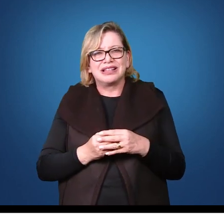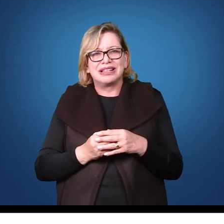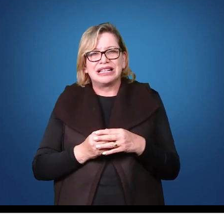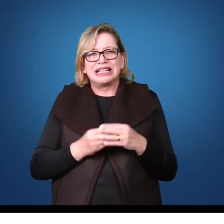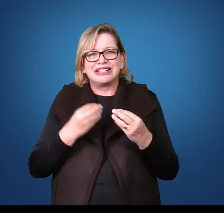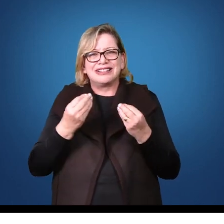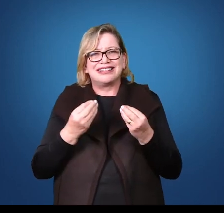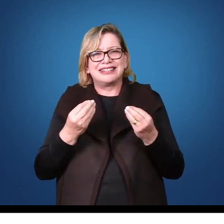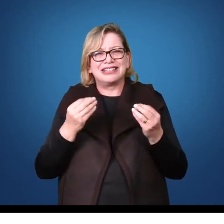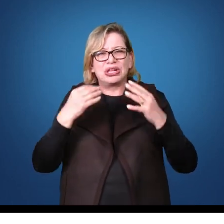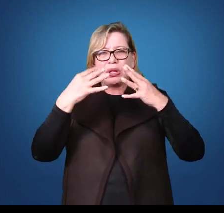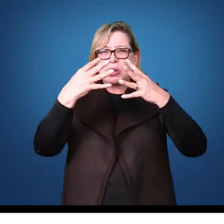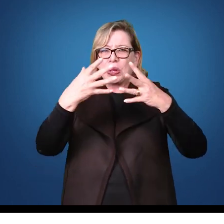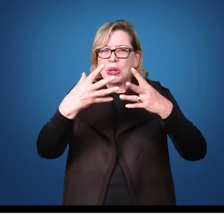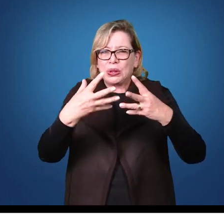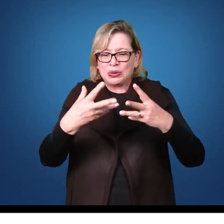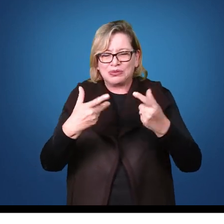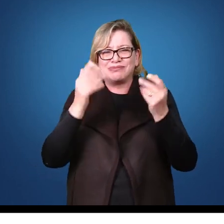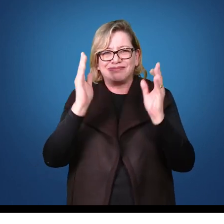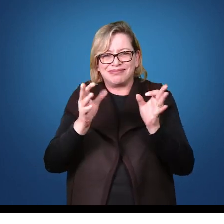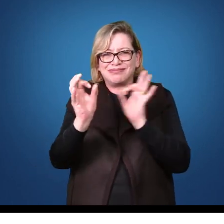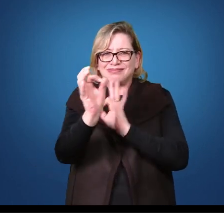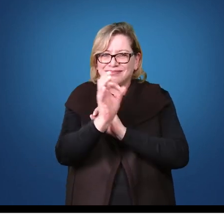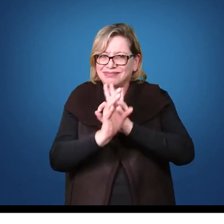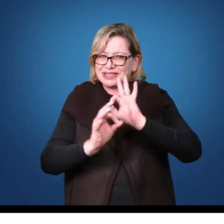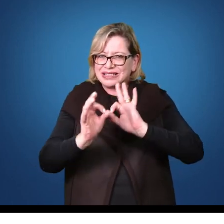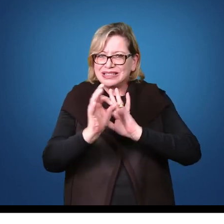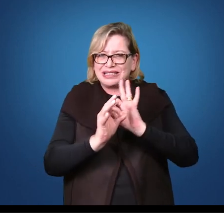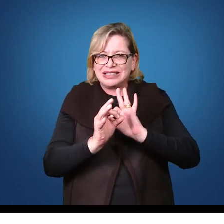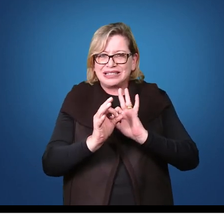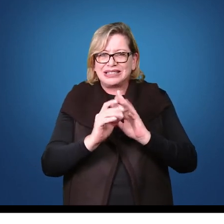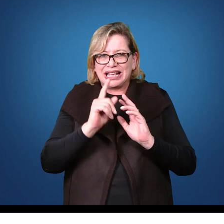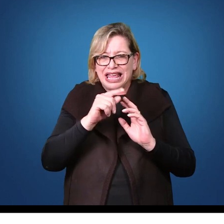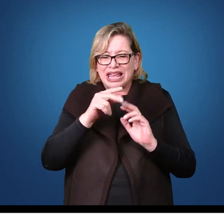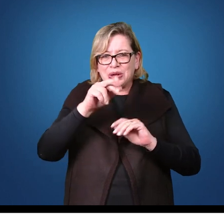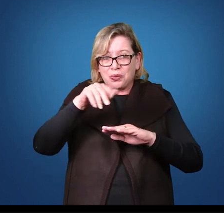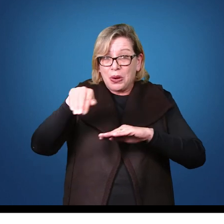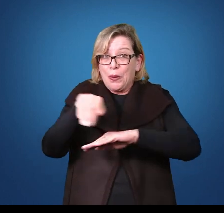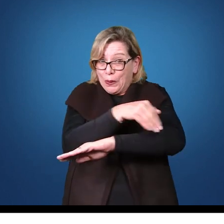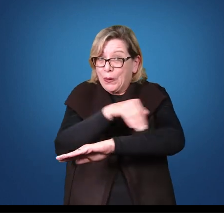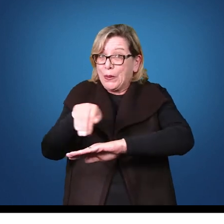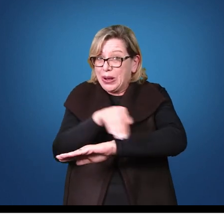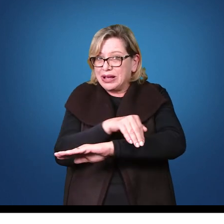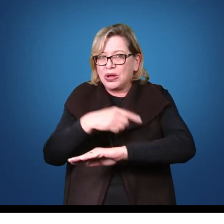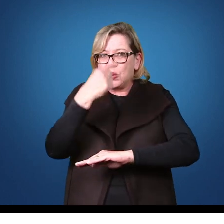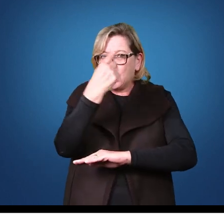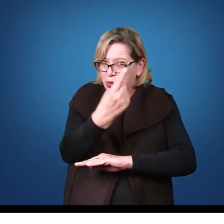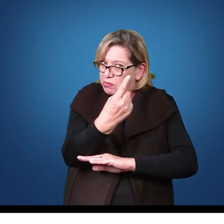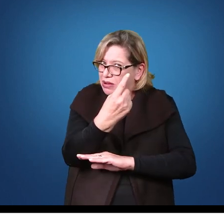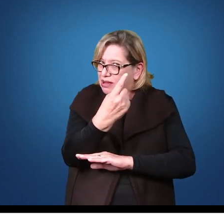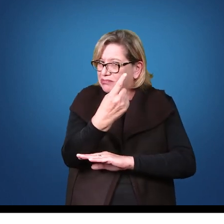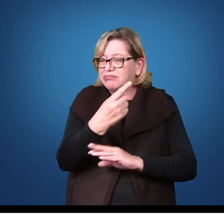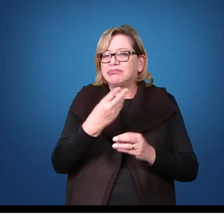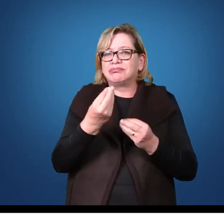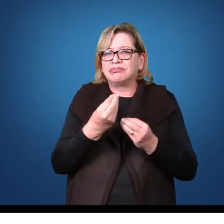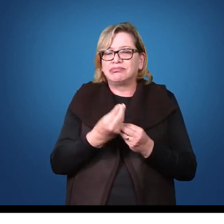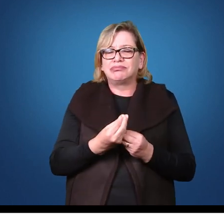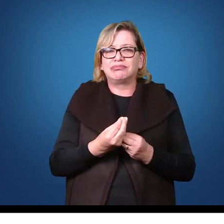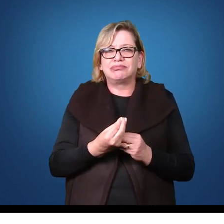assim, todos. Isso aqui serão as ruas. Uma rua, prestem atenção.